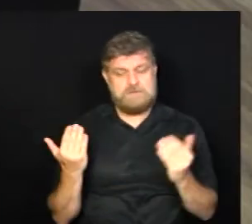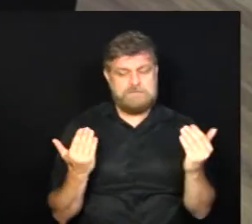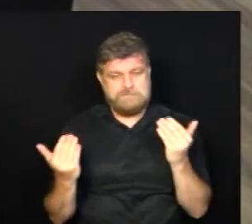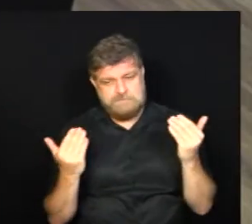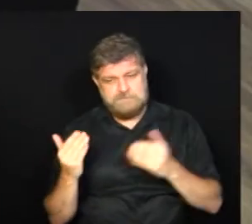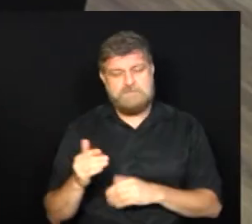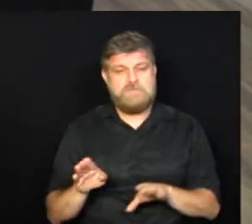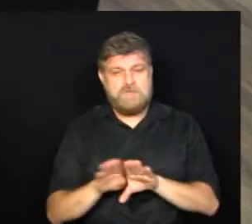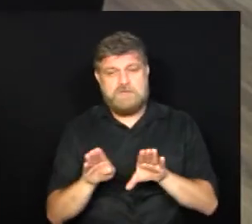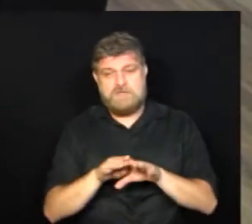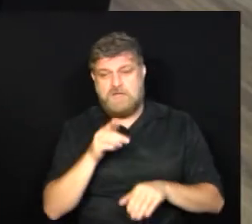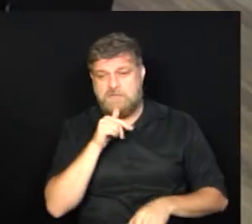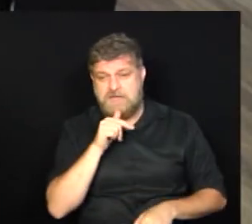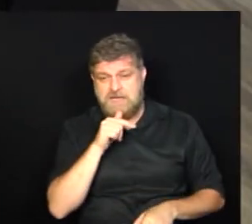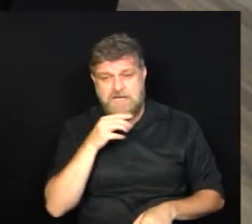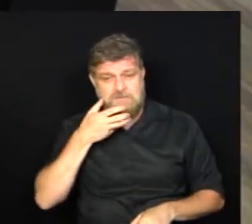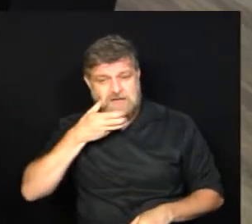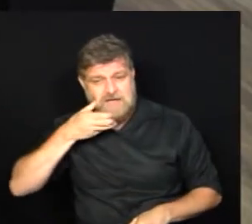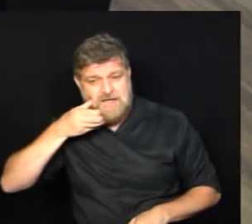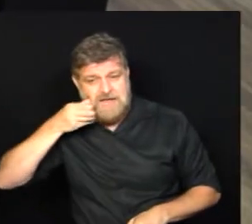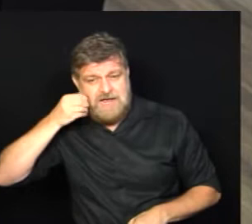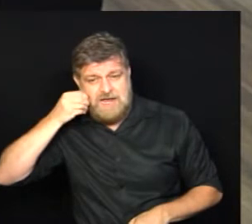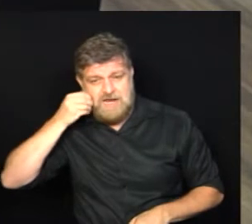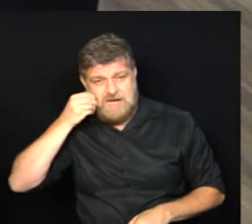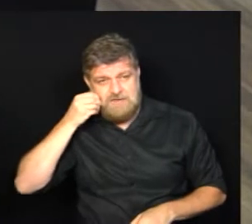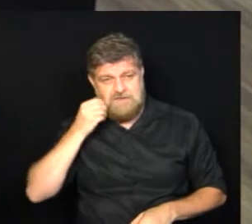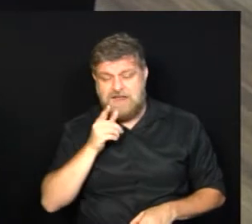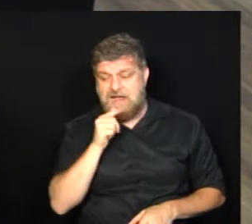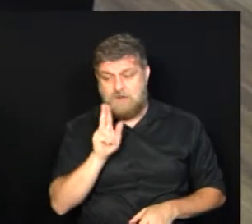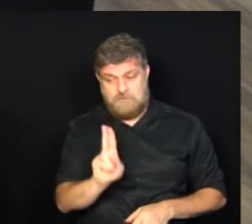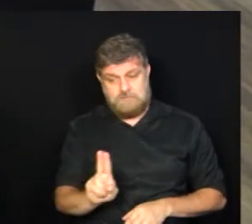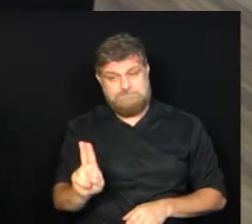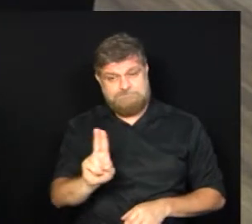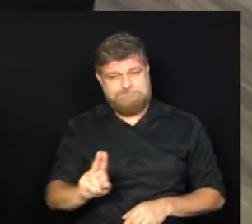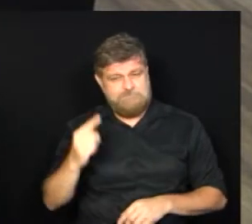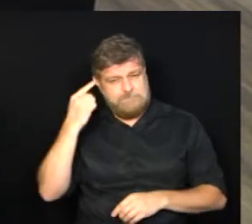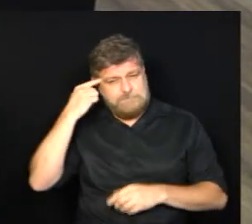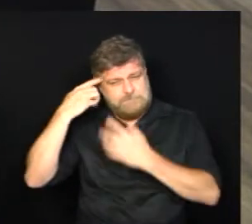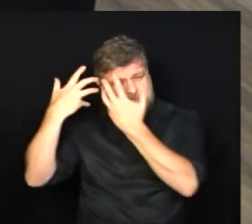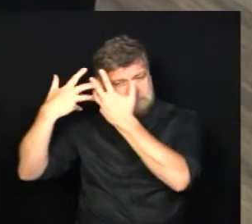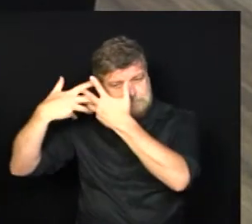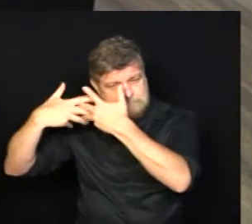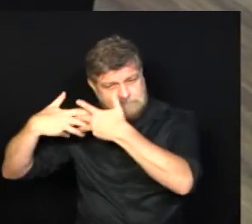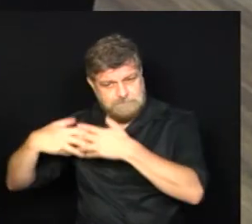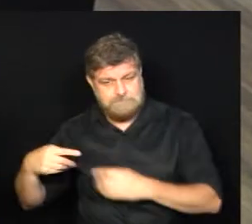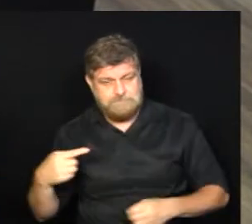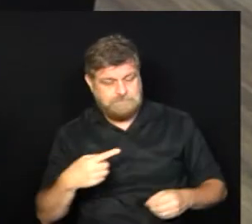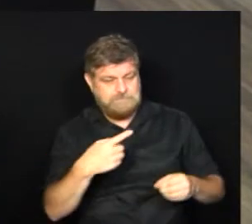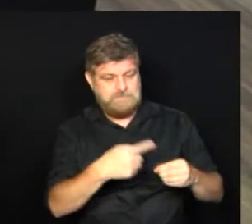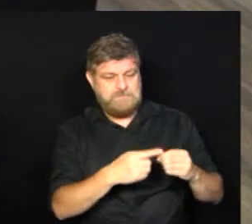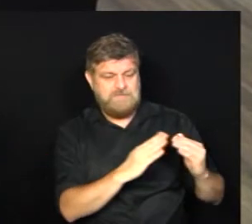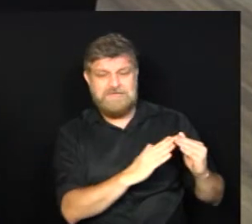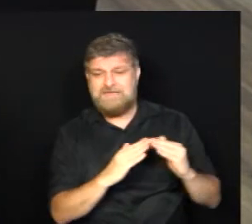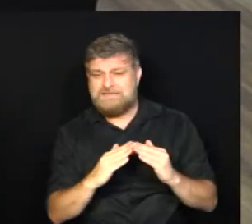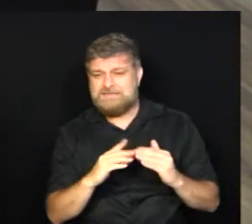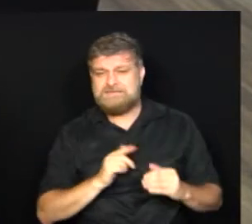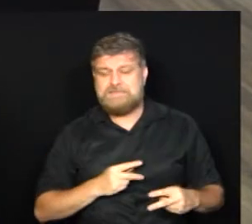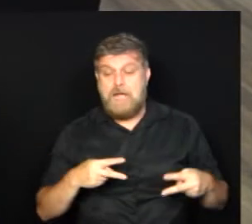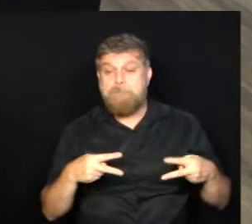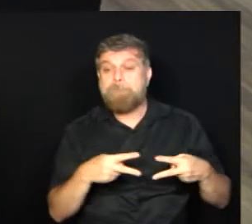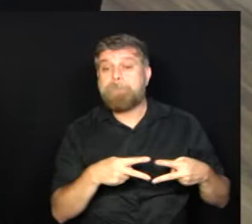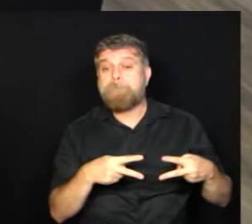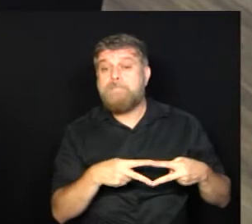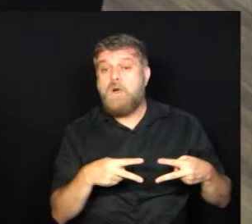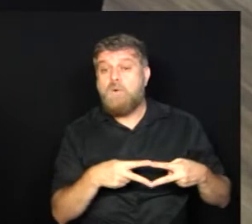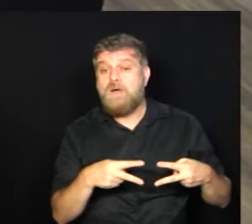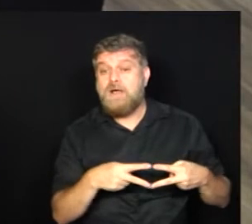reserva, mas pensar na utilização dessa água. Com certeza. Agora, na cidade vizinha aqui de Campinas, em Paulínia,